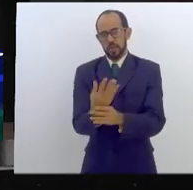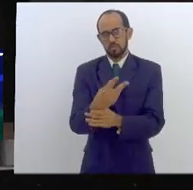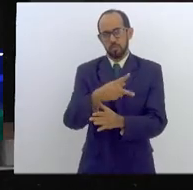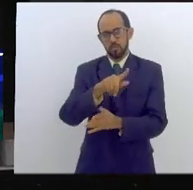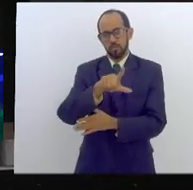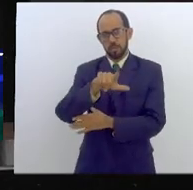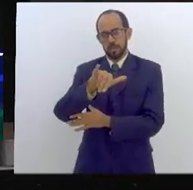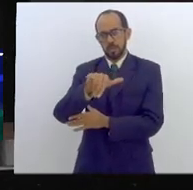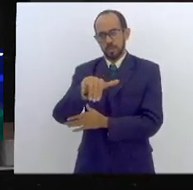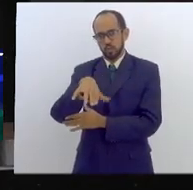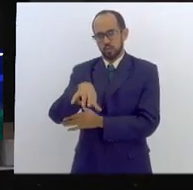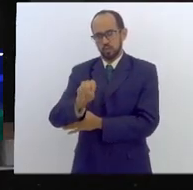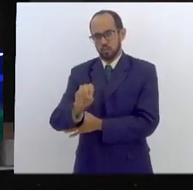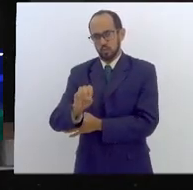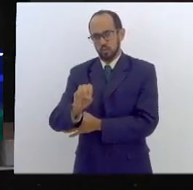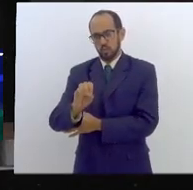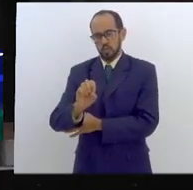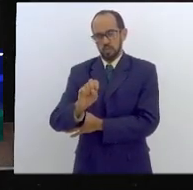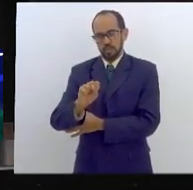em